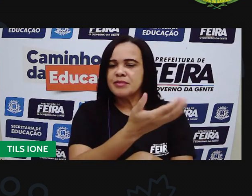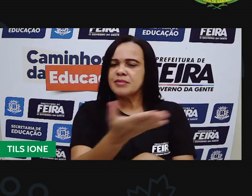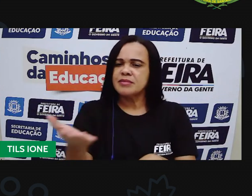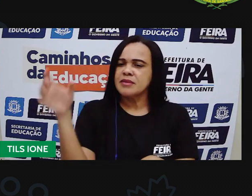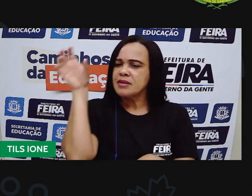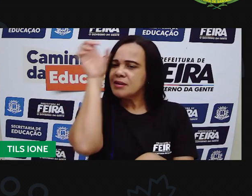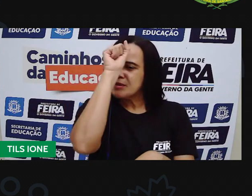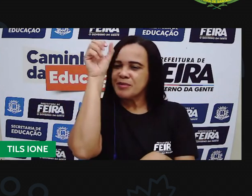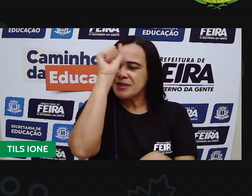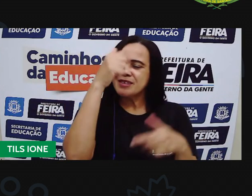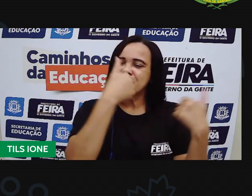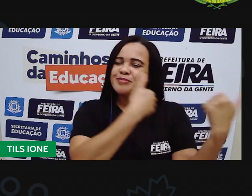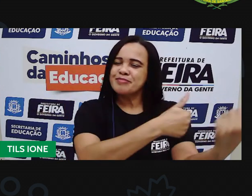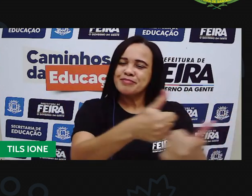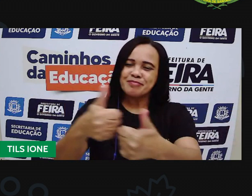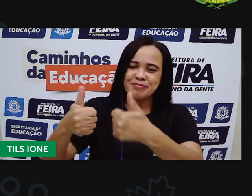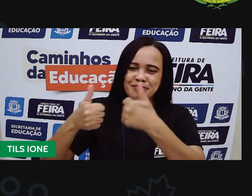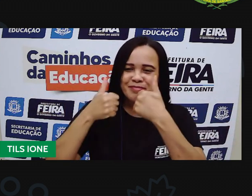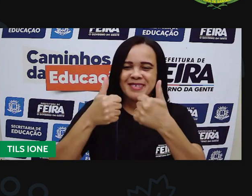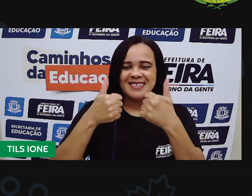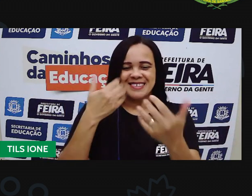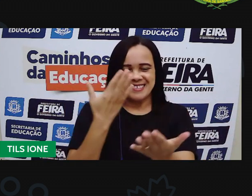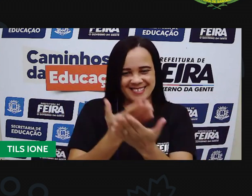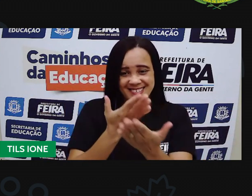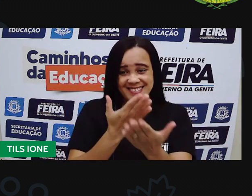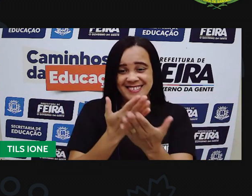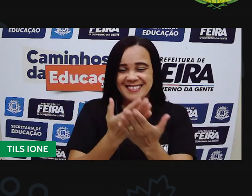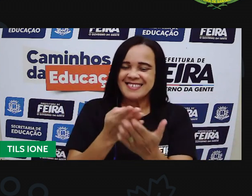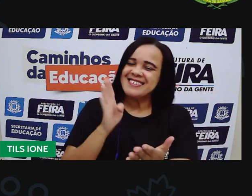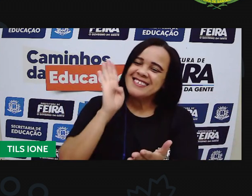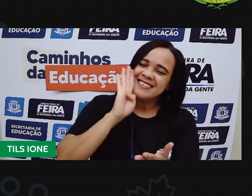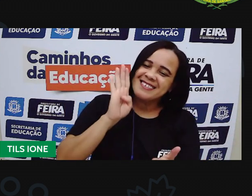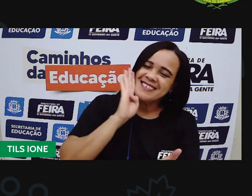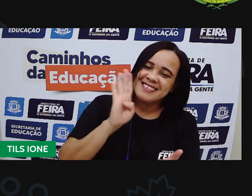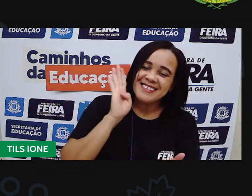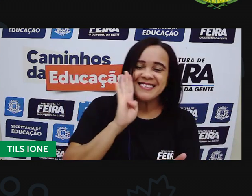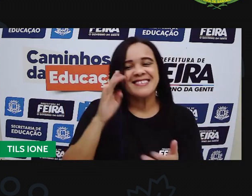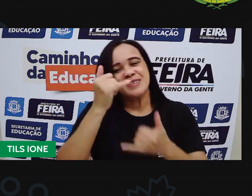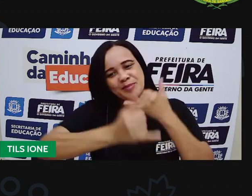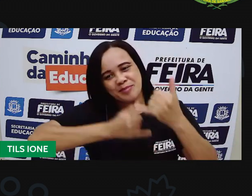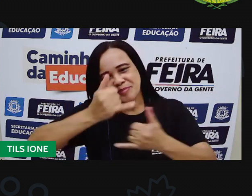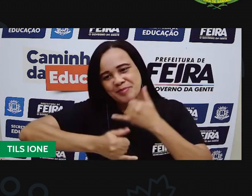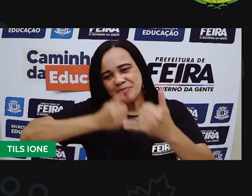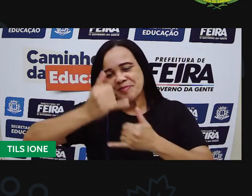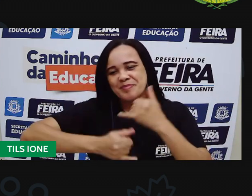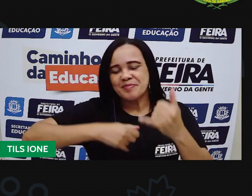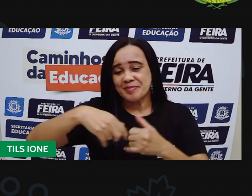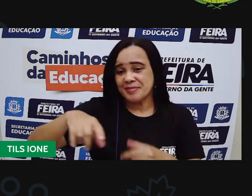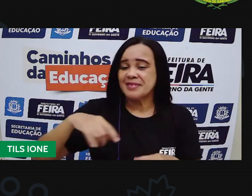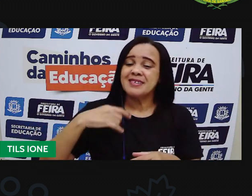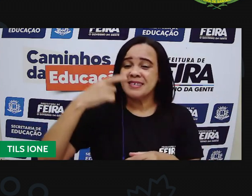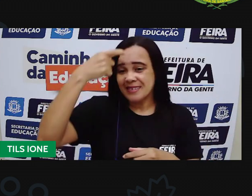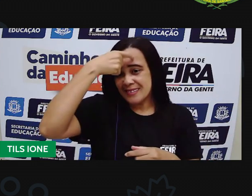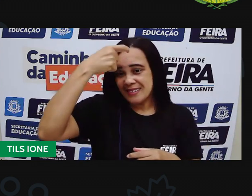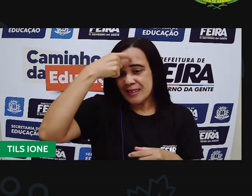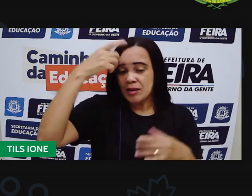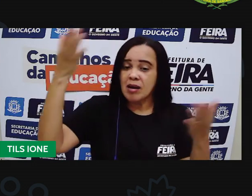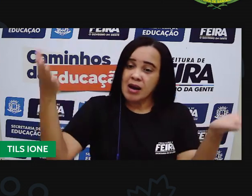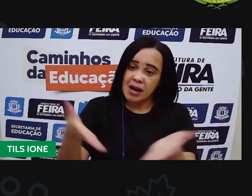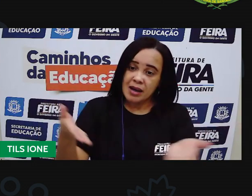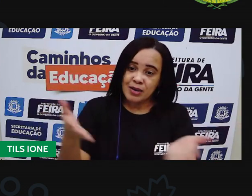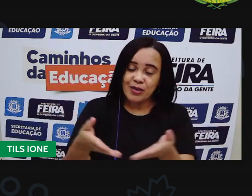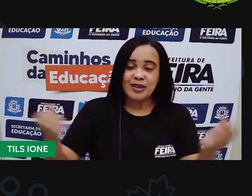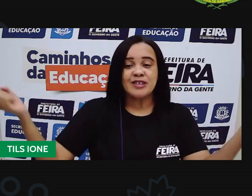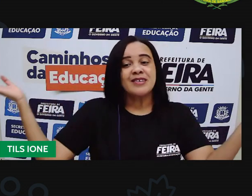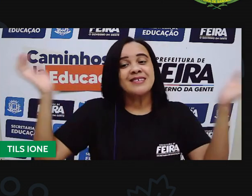aula, tenha se divertido ali também com o jogo da memória sobre diversidade. Agora a gente vai se